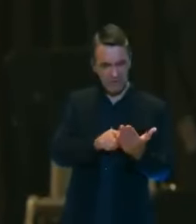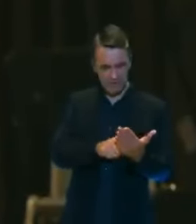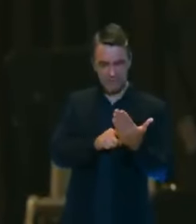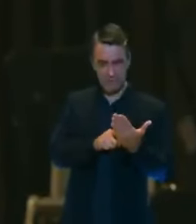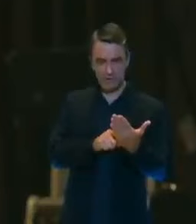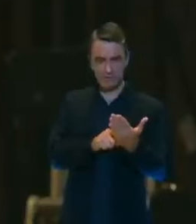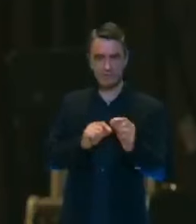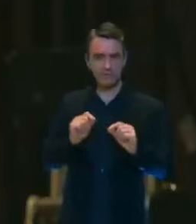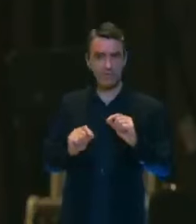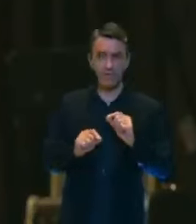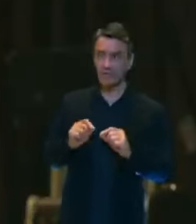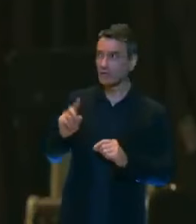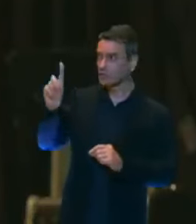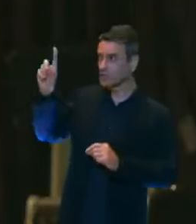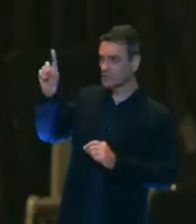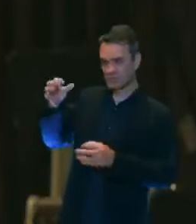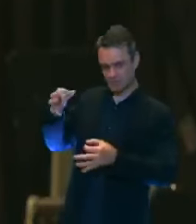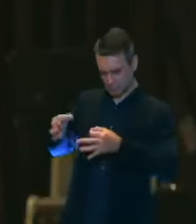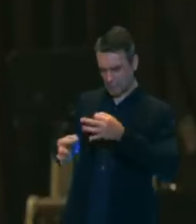Deus que é justo